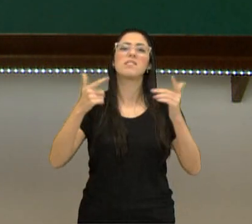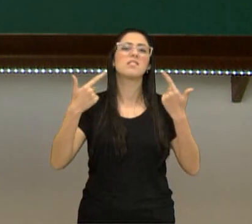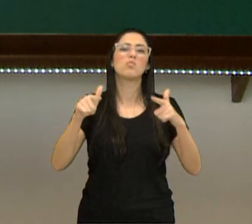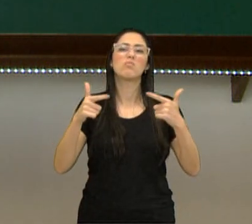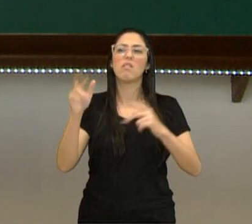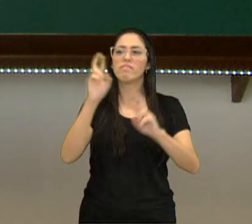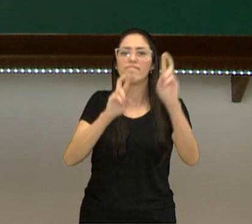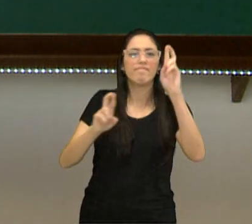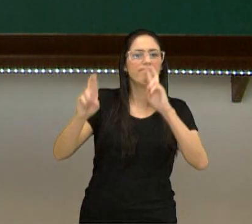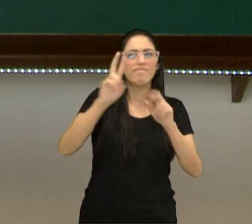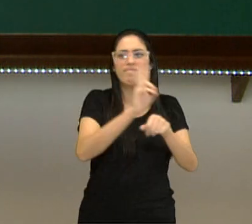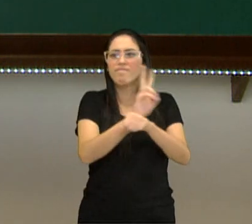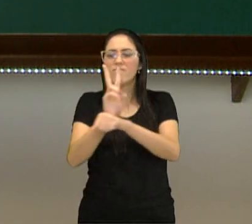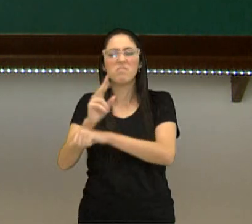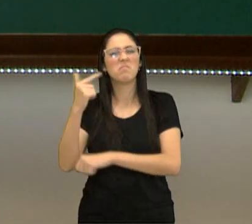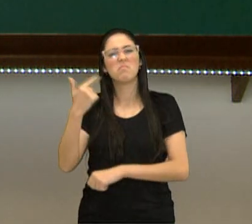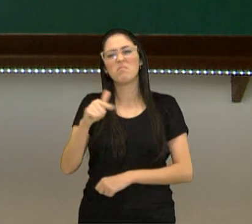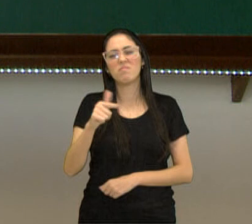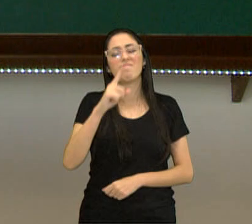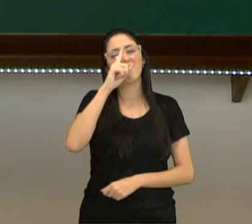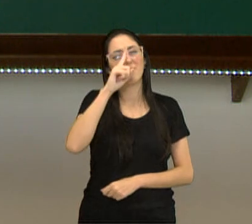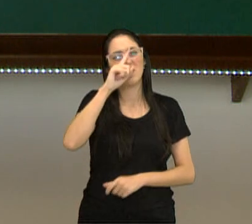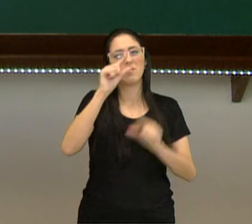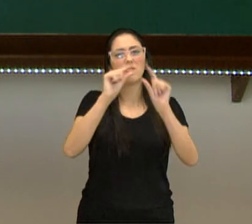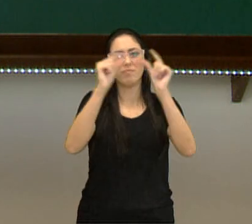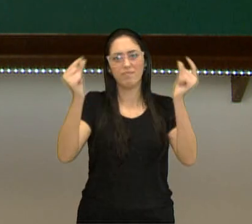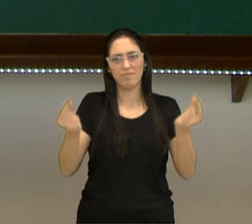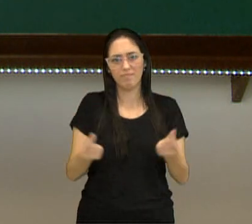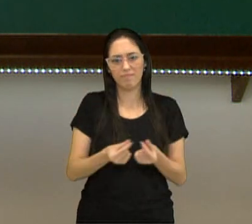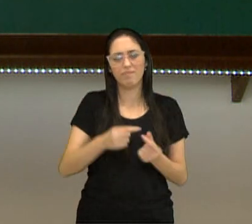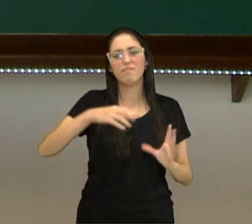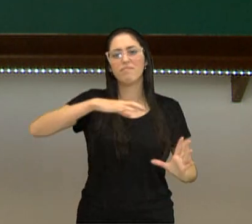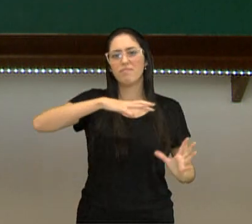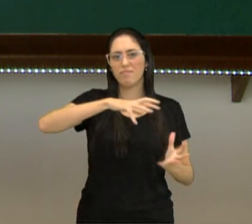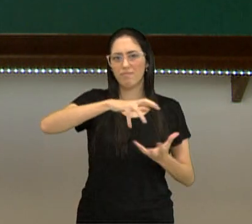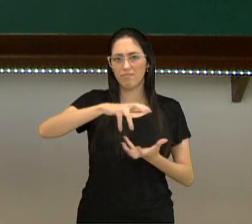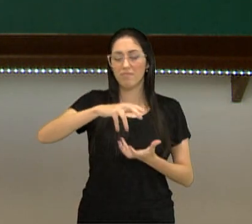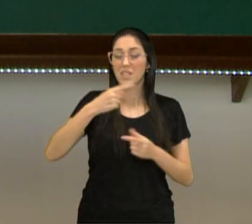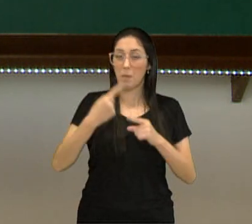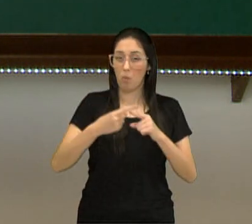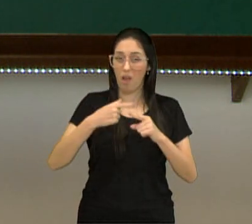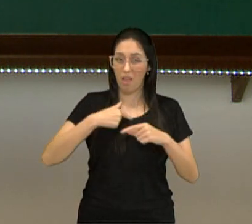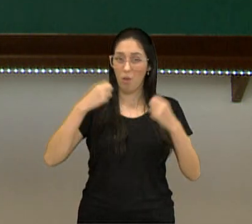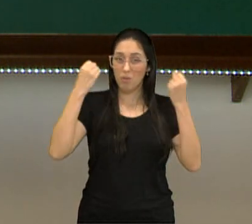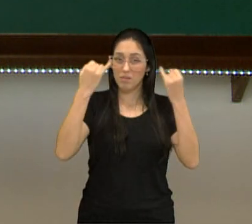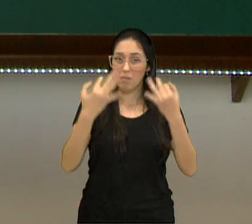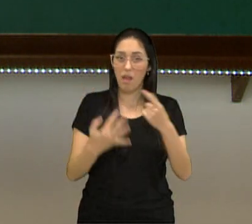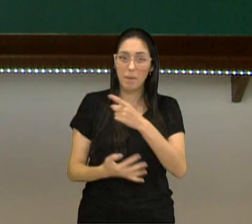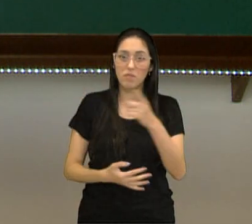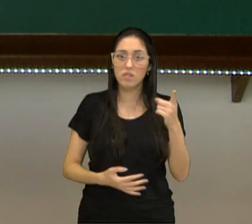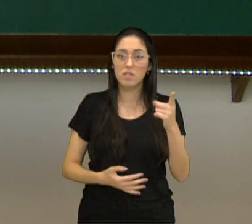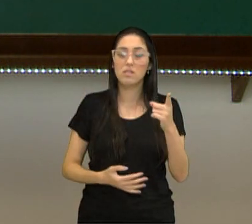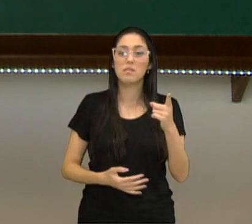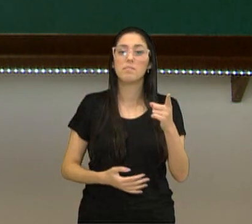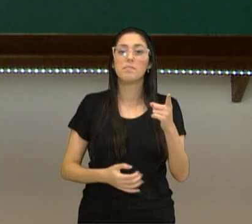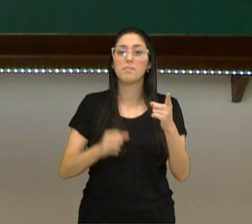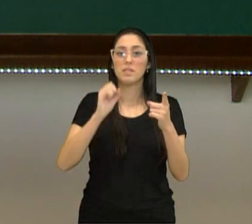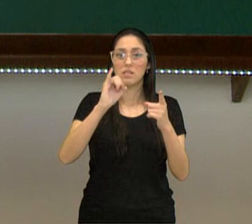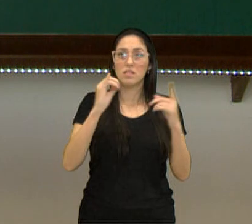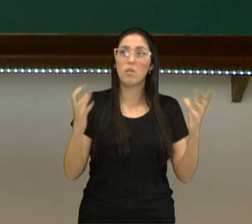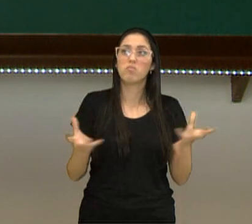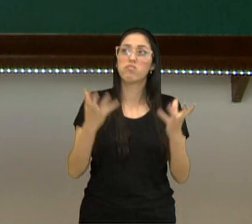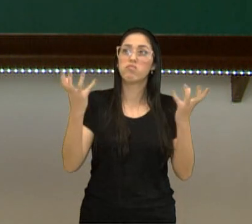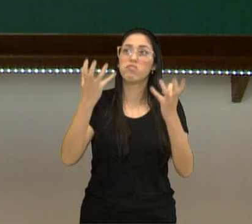acabam comprometendo o quê? A camada de ozônio de todo o planeta. Pois, conforme já disse para você, se o poluente é emitido